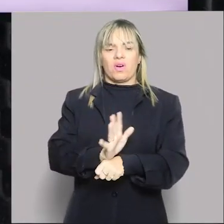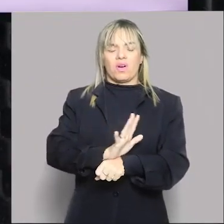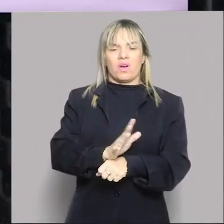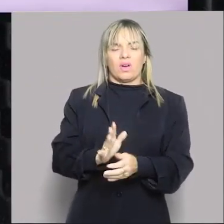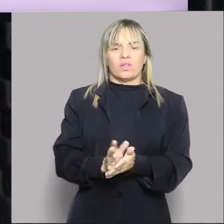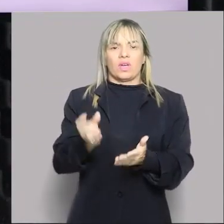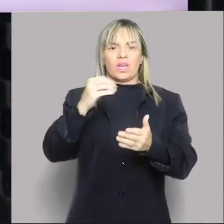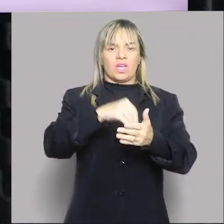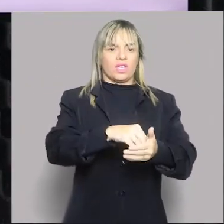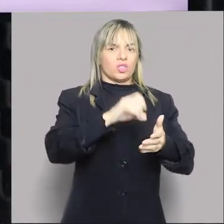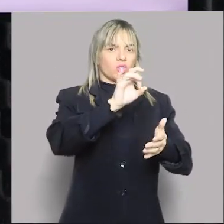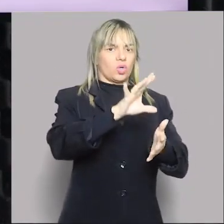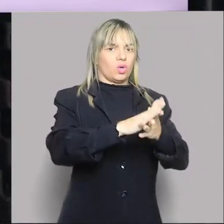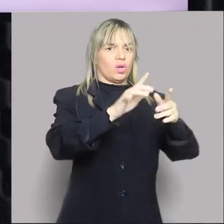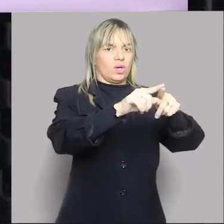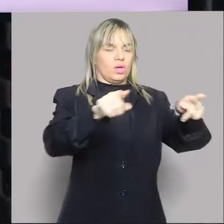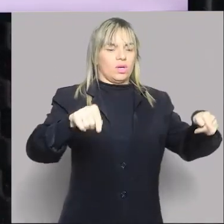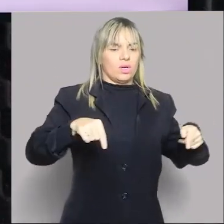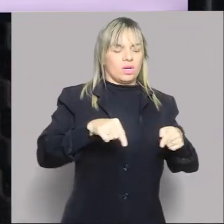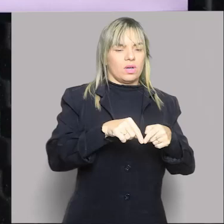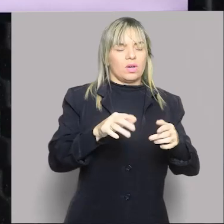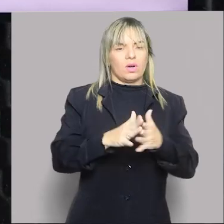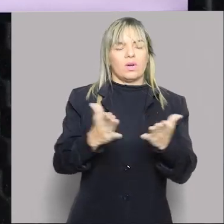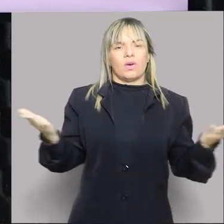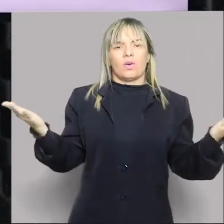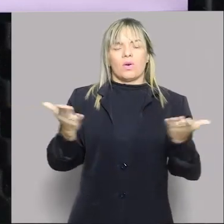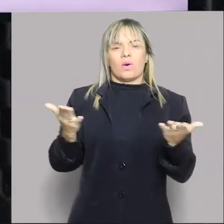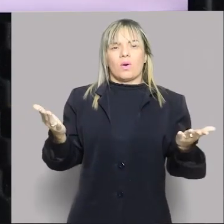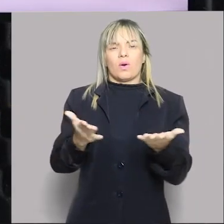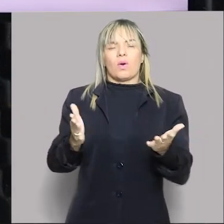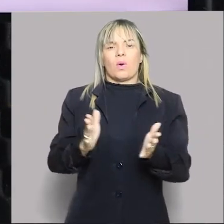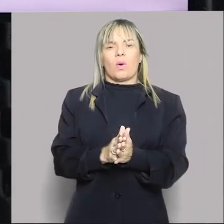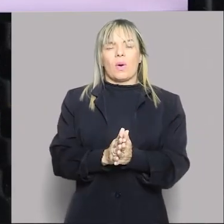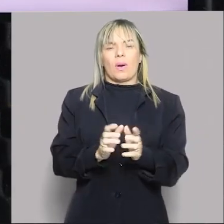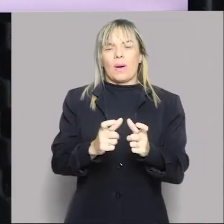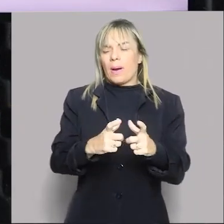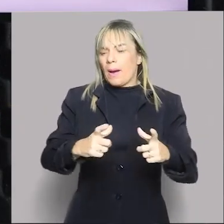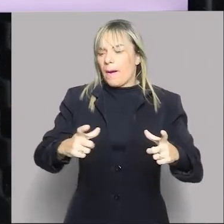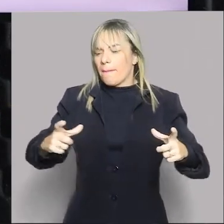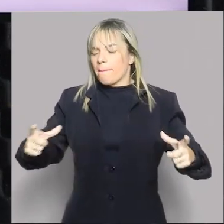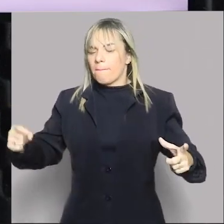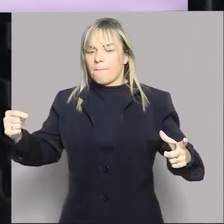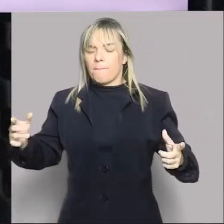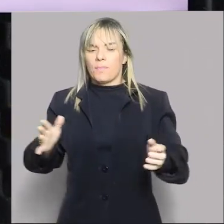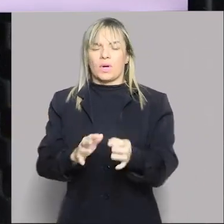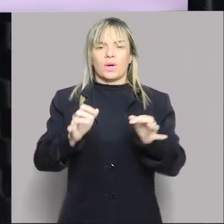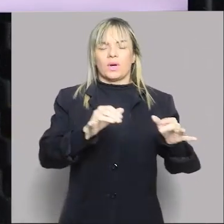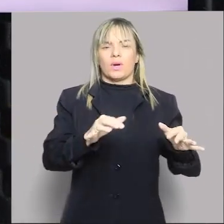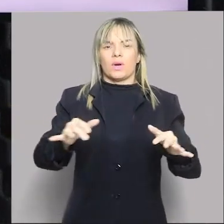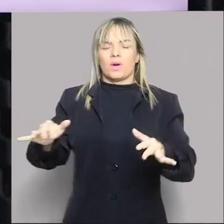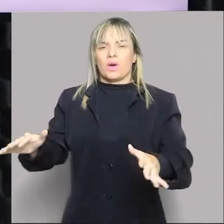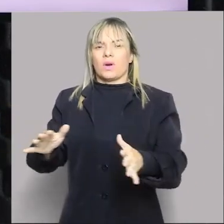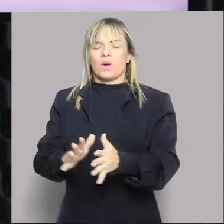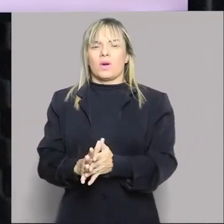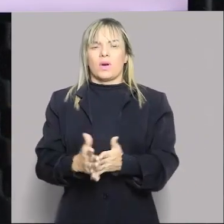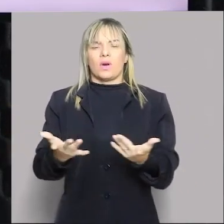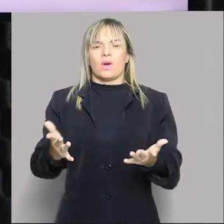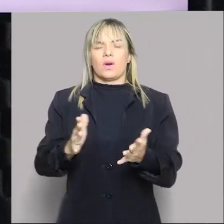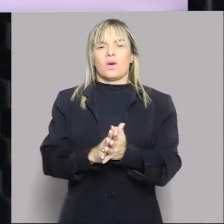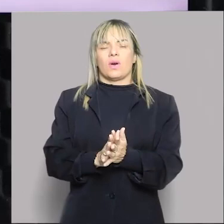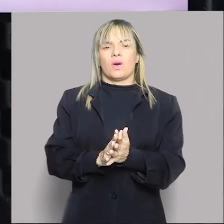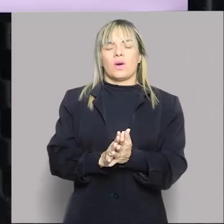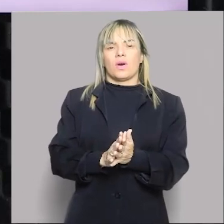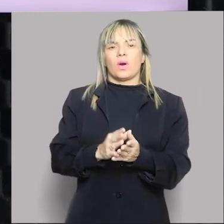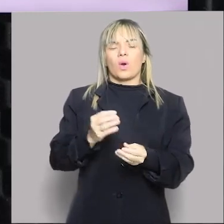produção dentro do local, o cinema atualmente ele aumentou o leque. A produção audiovisual, vocês se gostam de